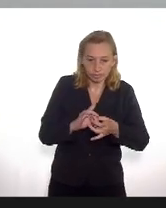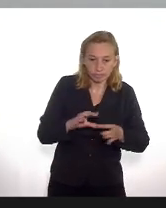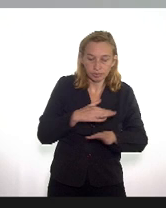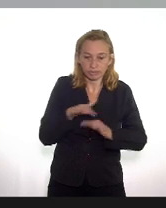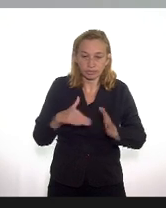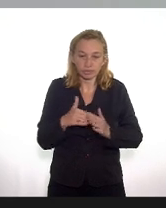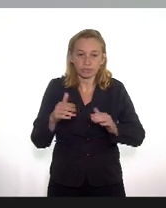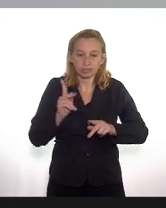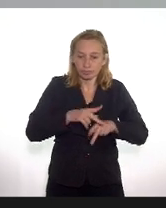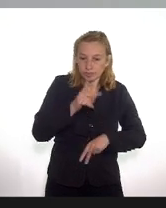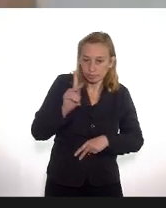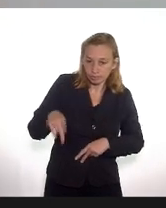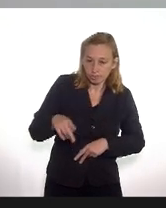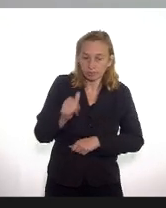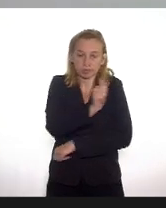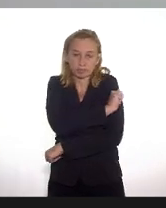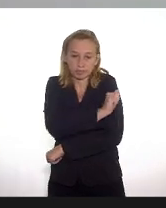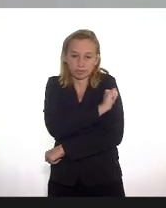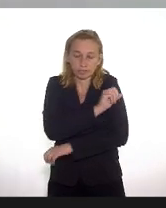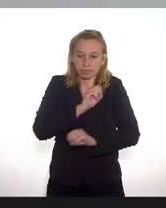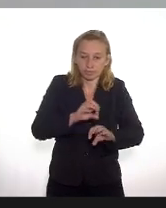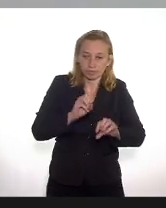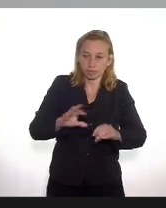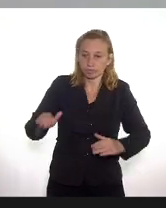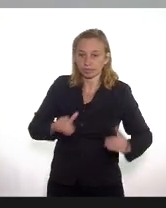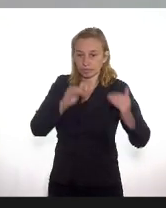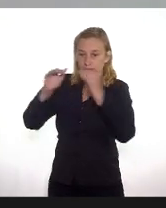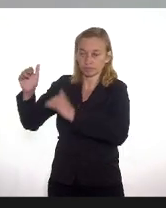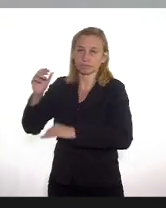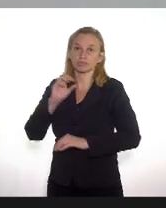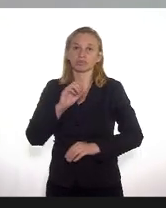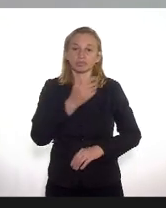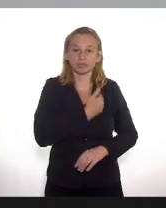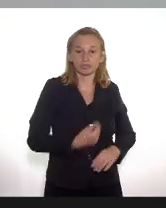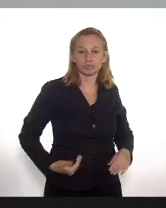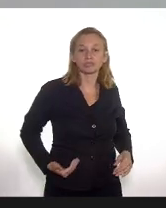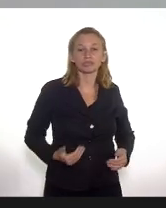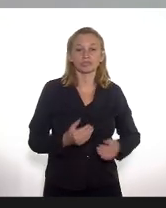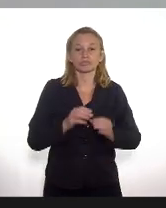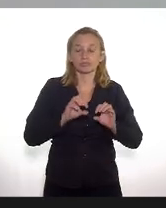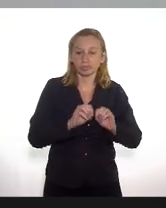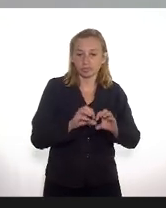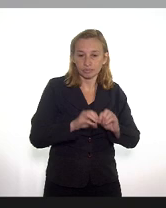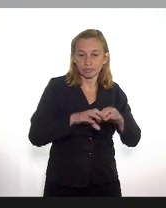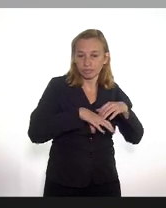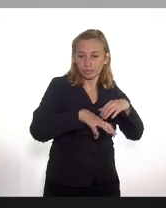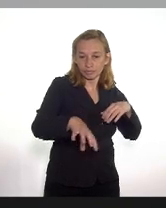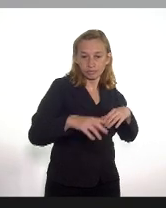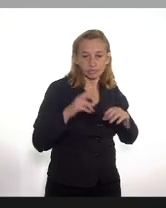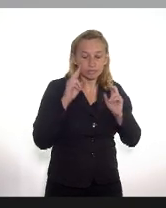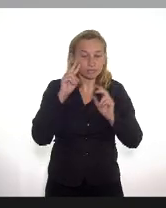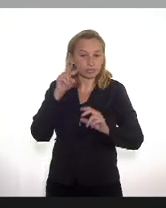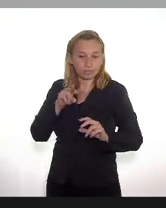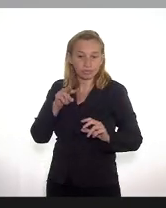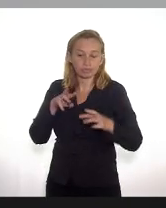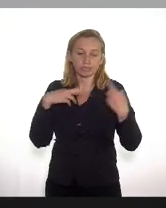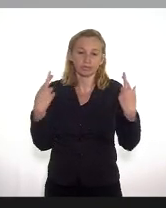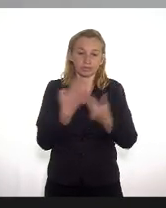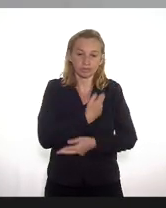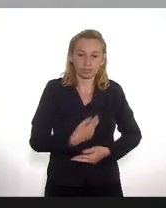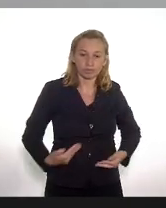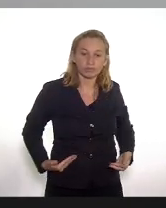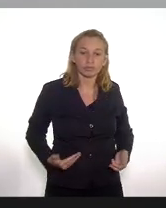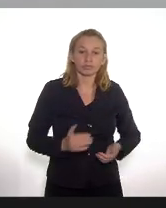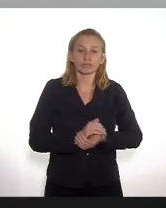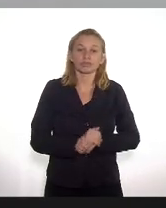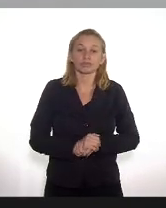os professores e alunos do ensino superior público na modalidade de educação à distância que estão assistindo essa audiência pública. Apesar